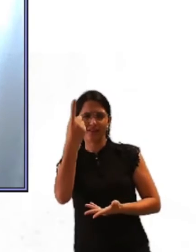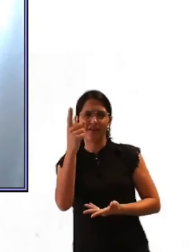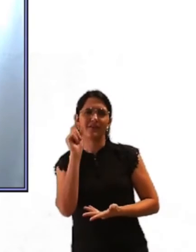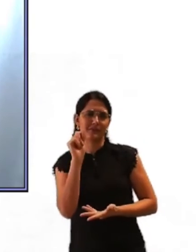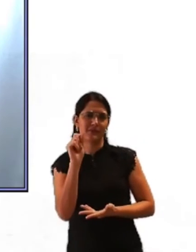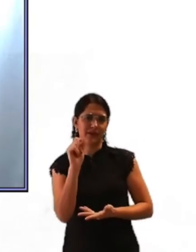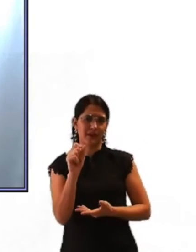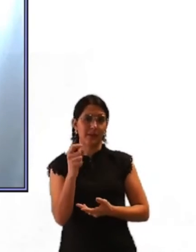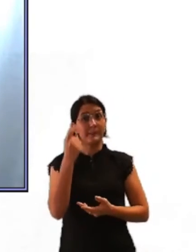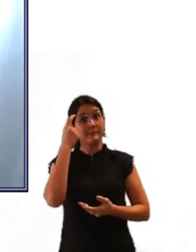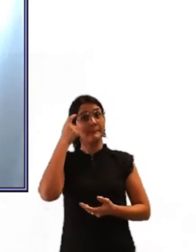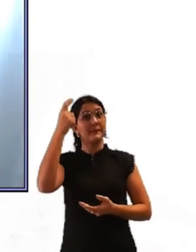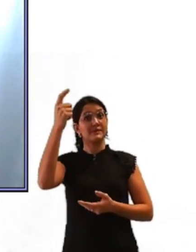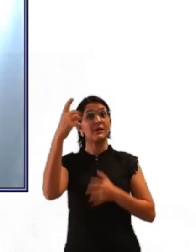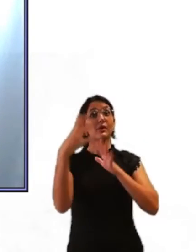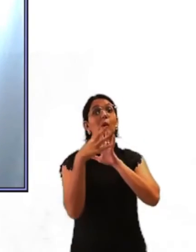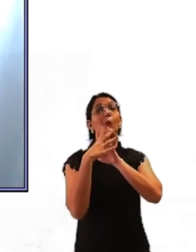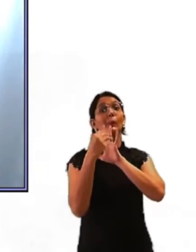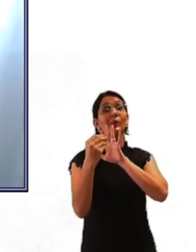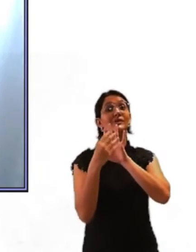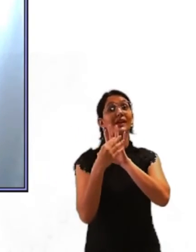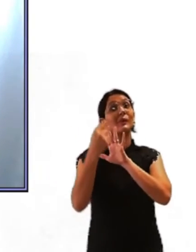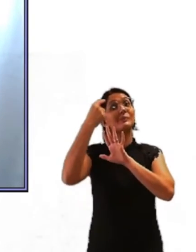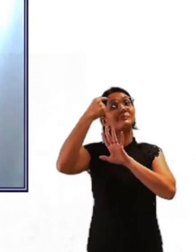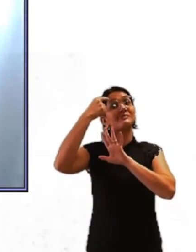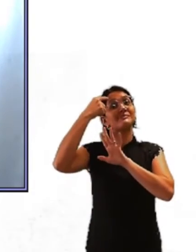esse modelo ideológico, né,